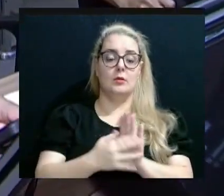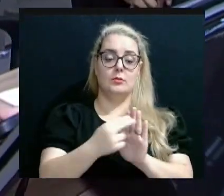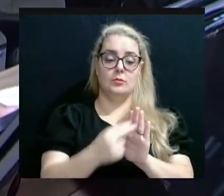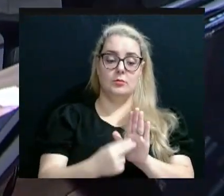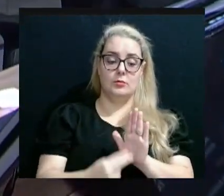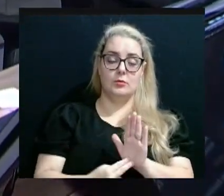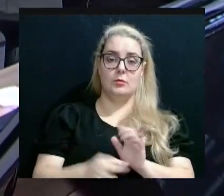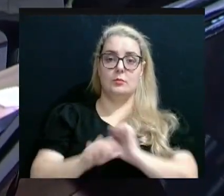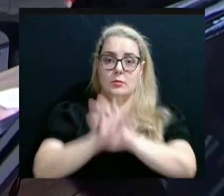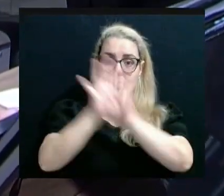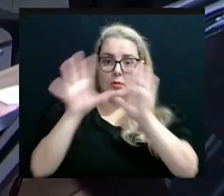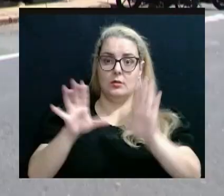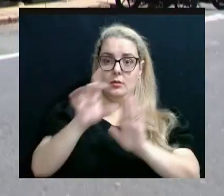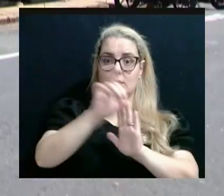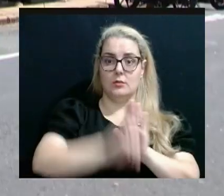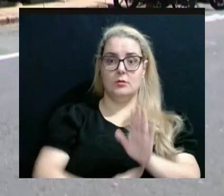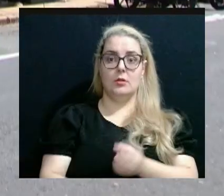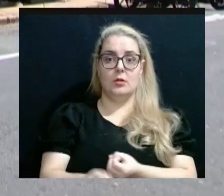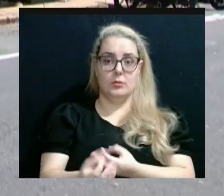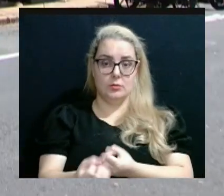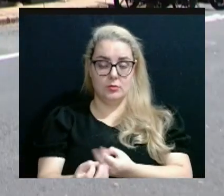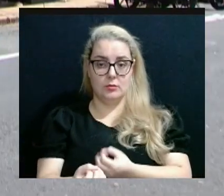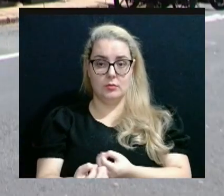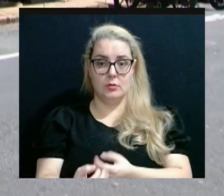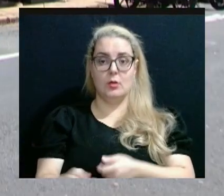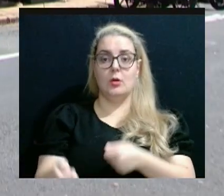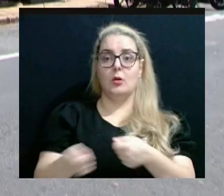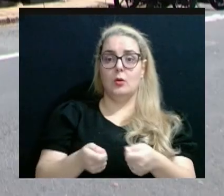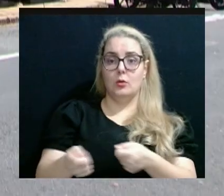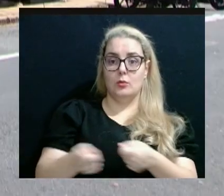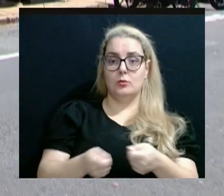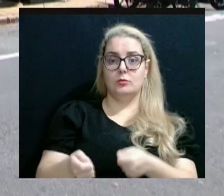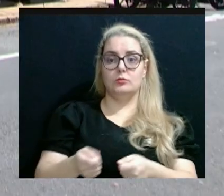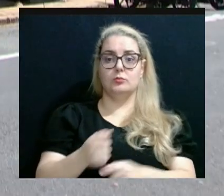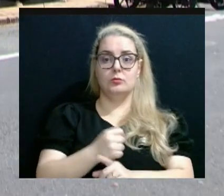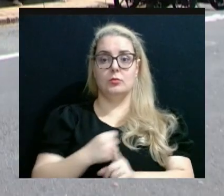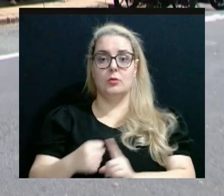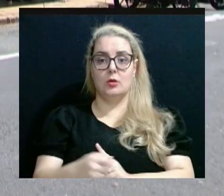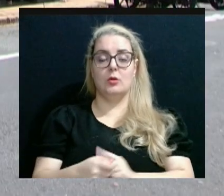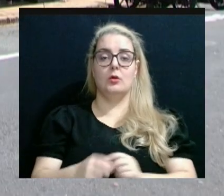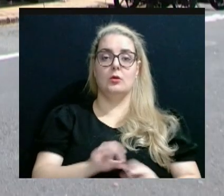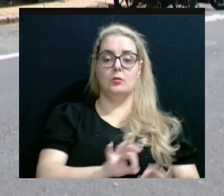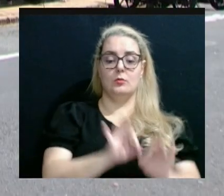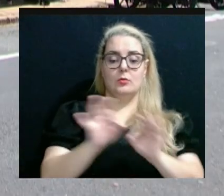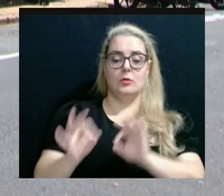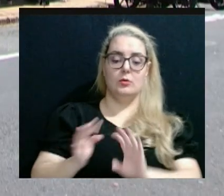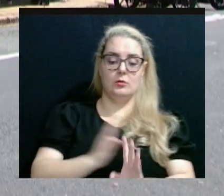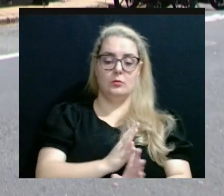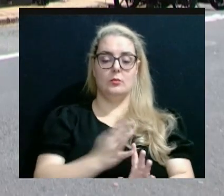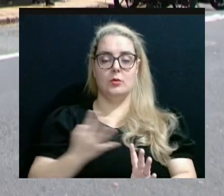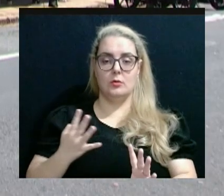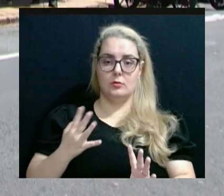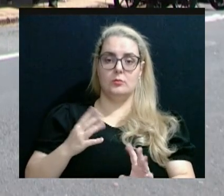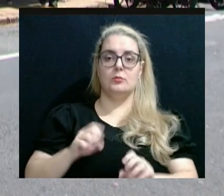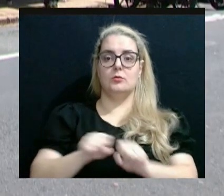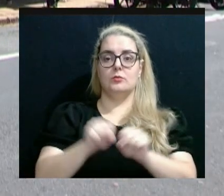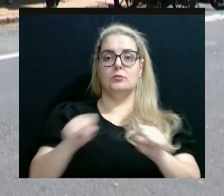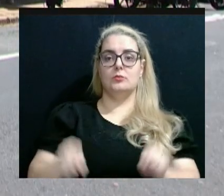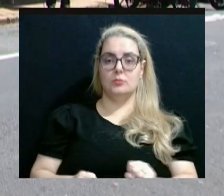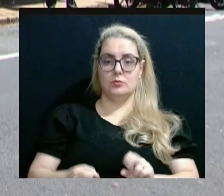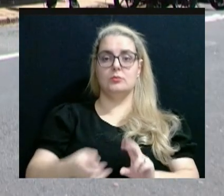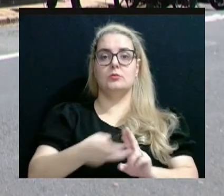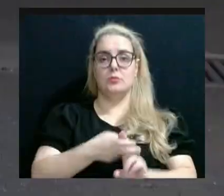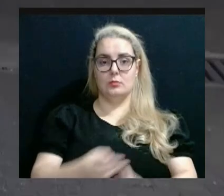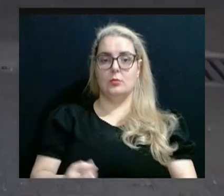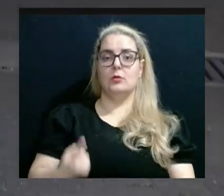transparência, direito à informação, controle social e monitoramento das filas de espera do Sistema Único de Saúde na